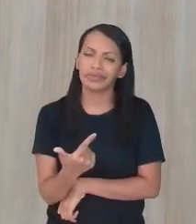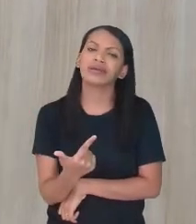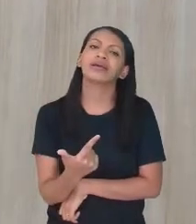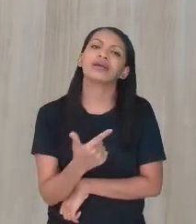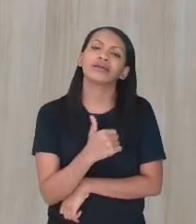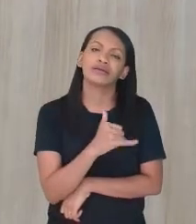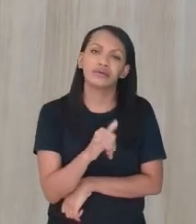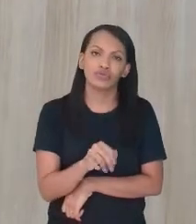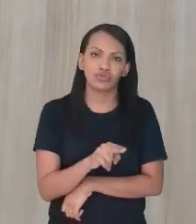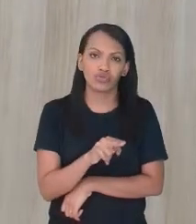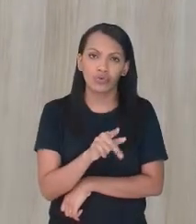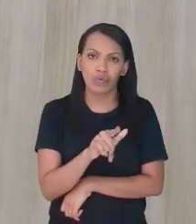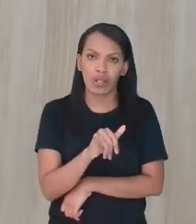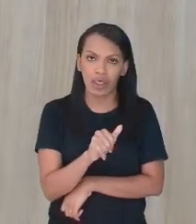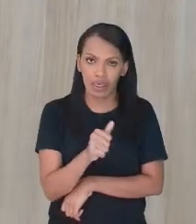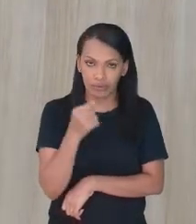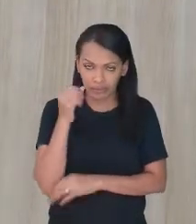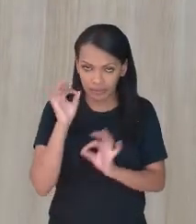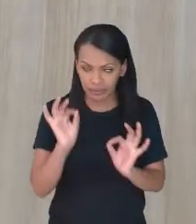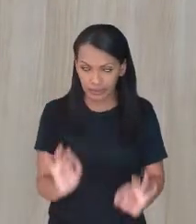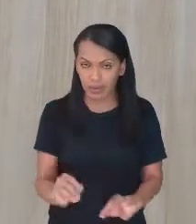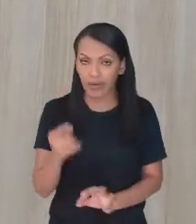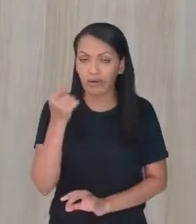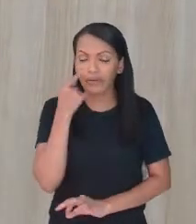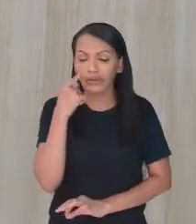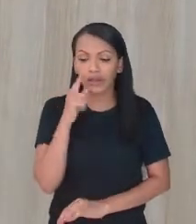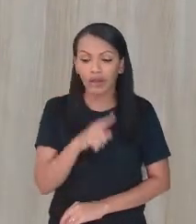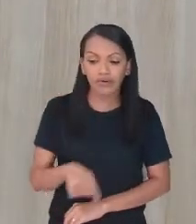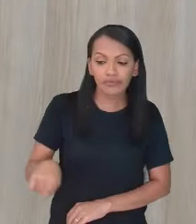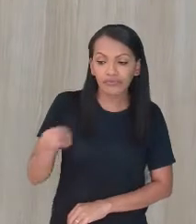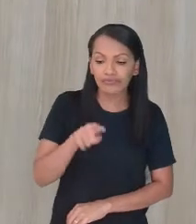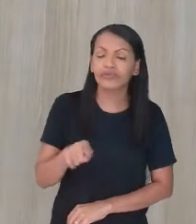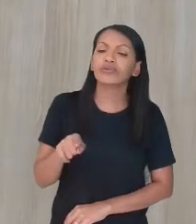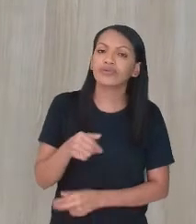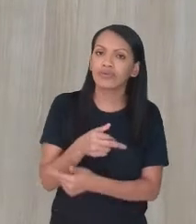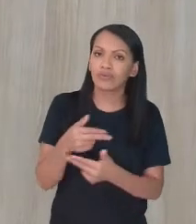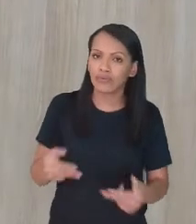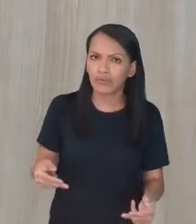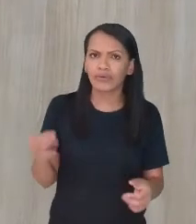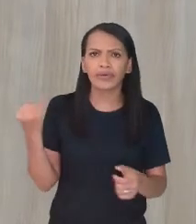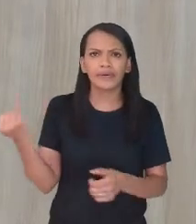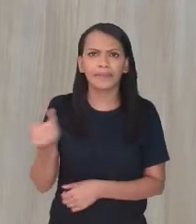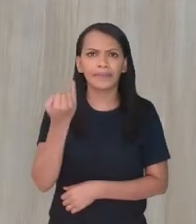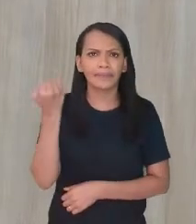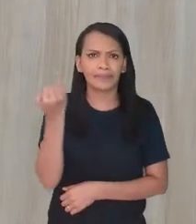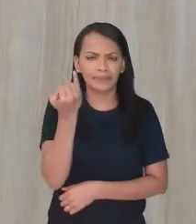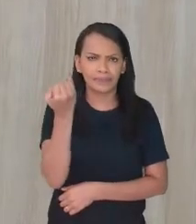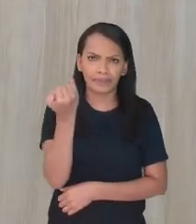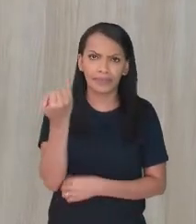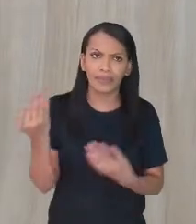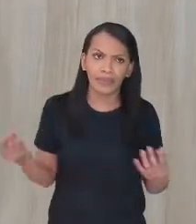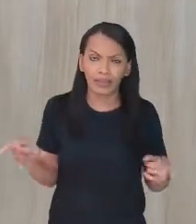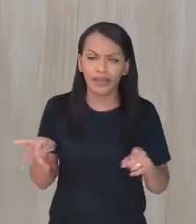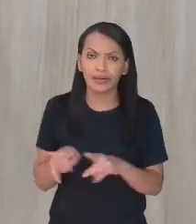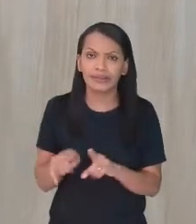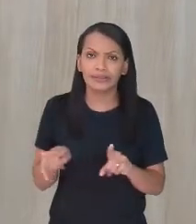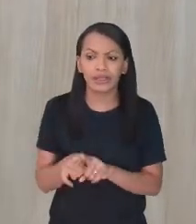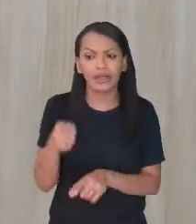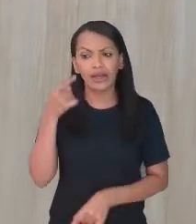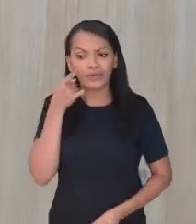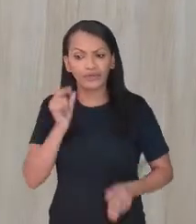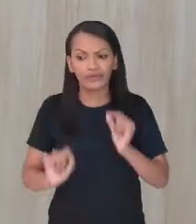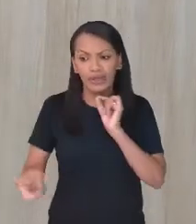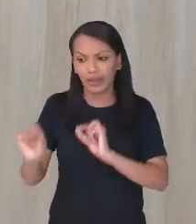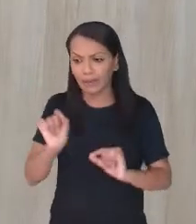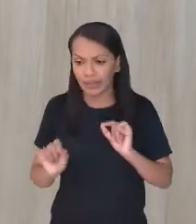problema, destacamos os pontos importantes, executamos a solução do problema e